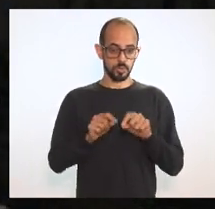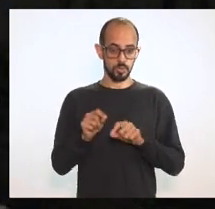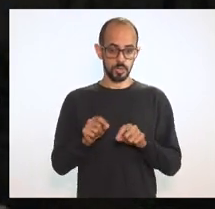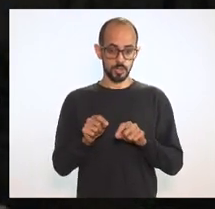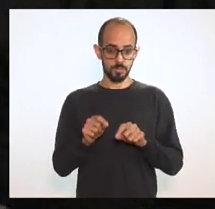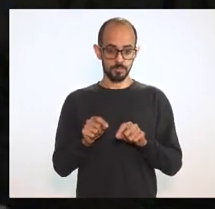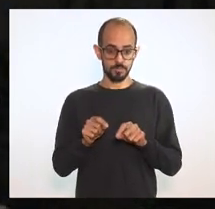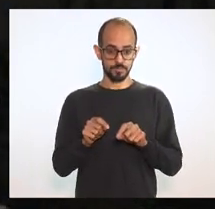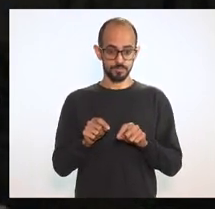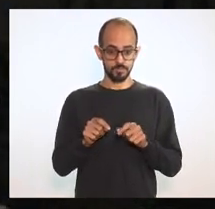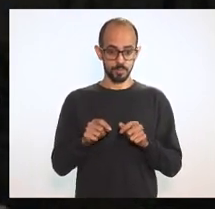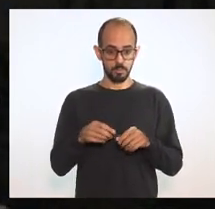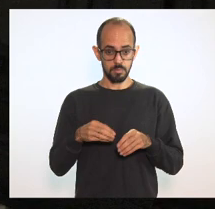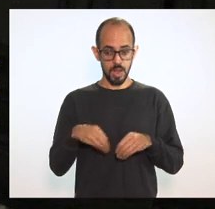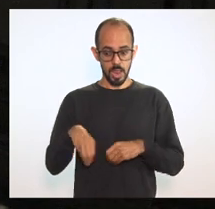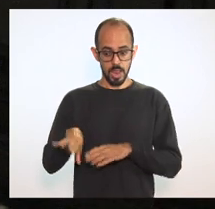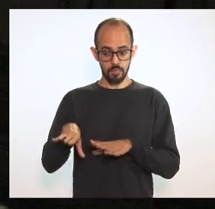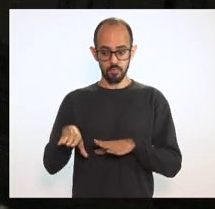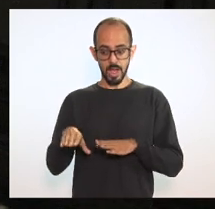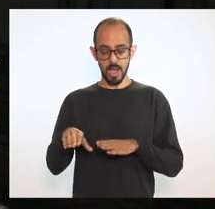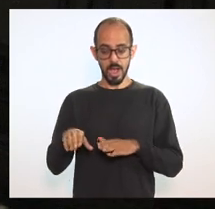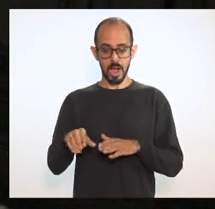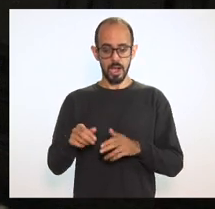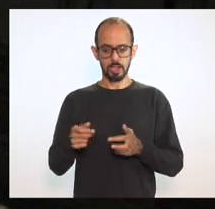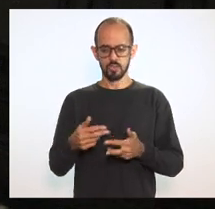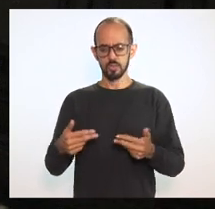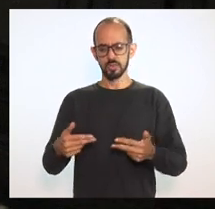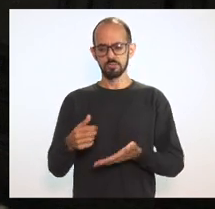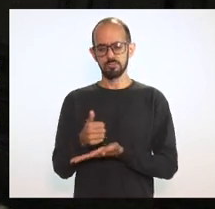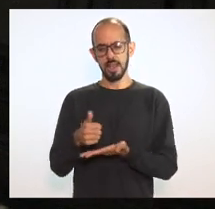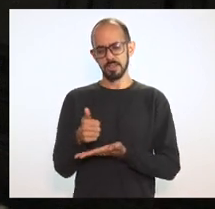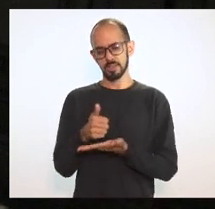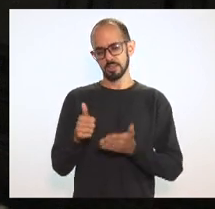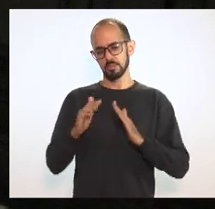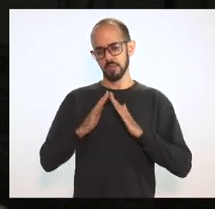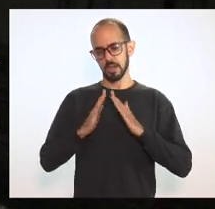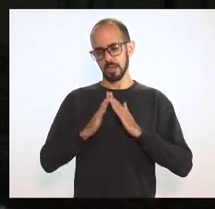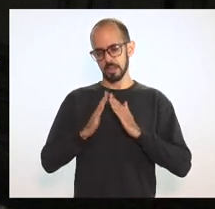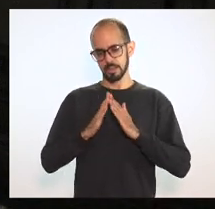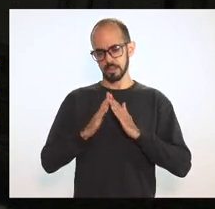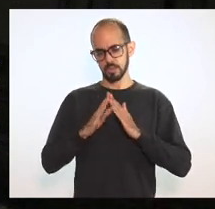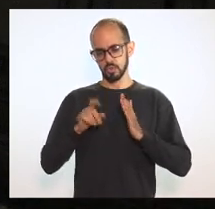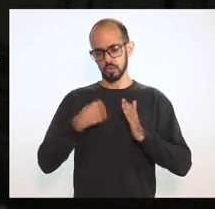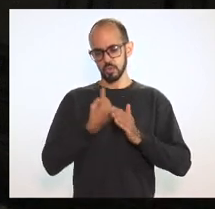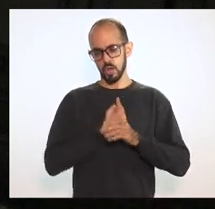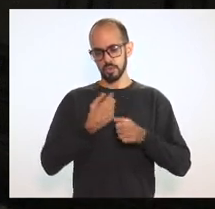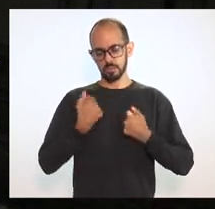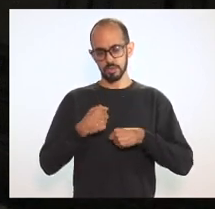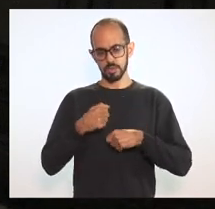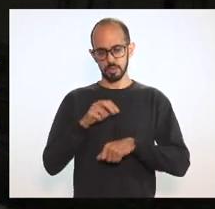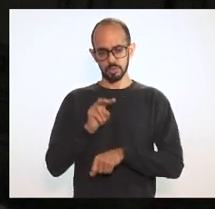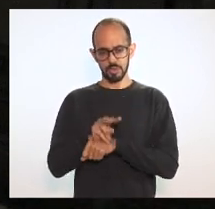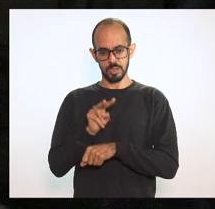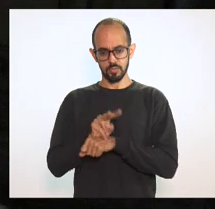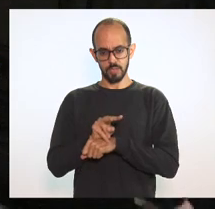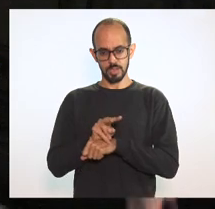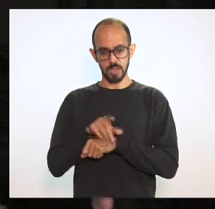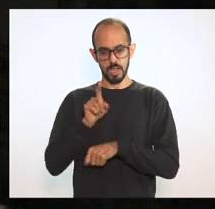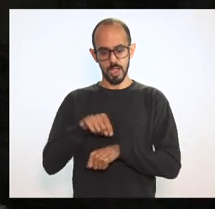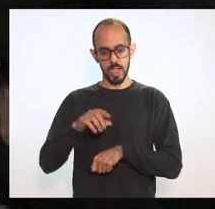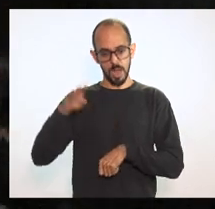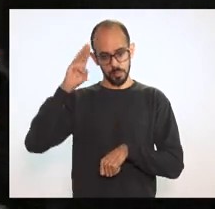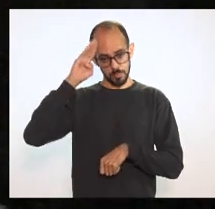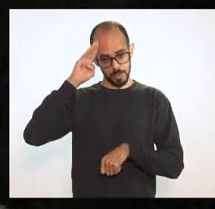seu leite para dentro de casa. Então, senhor presidente, o que nós temos que defender é a prioridade